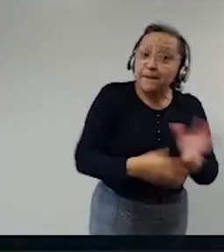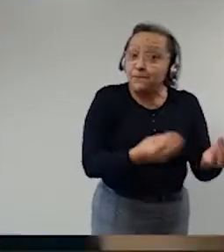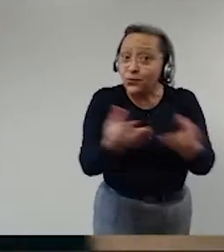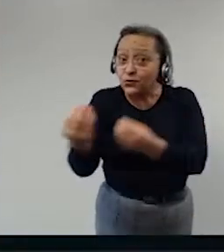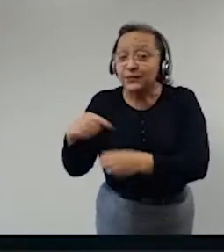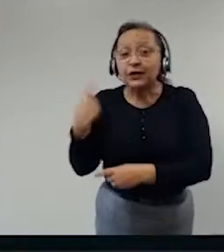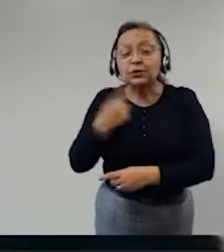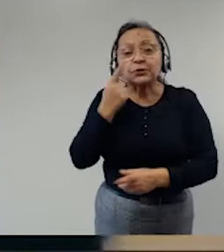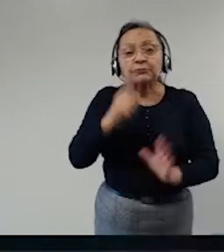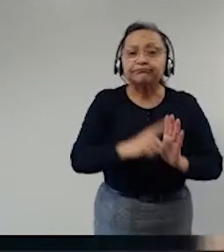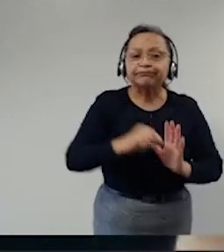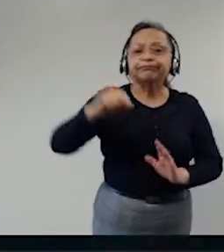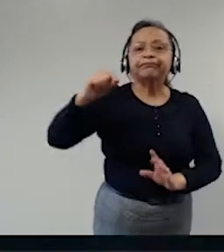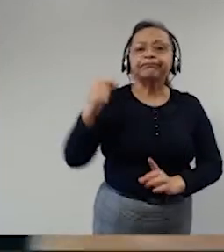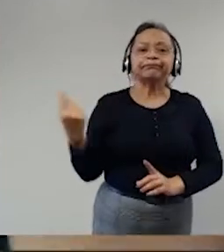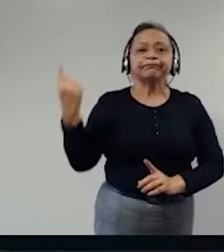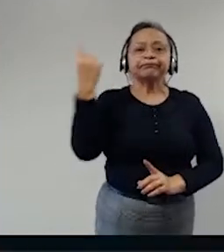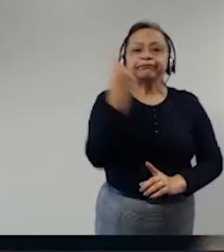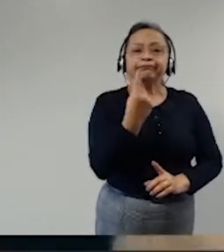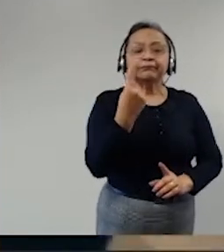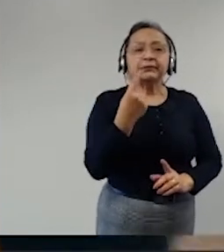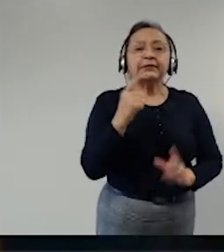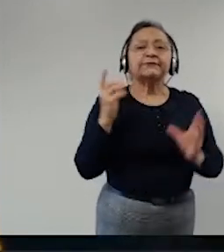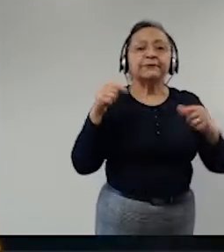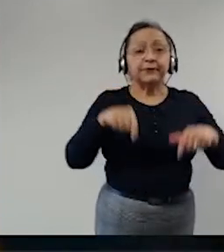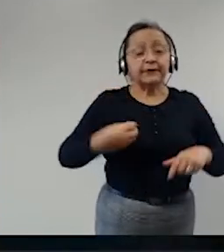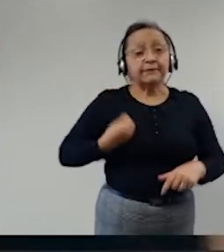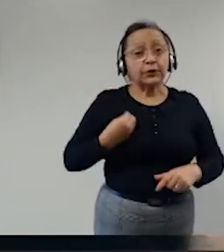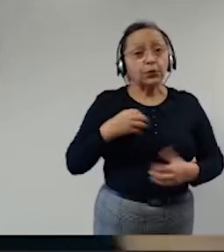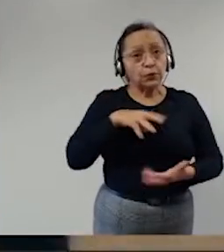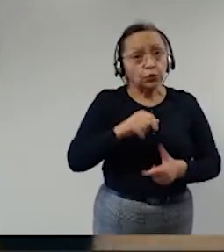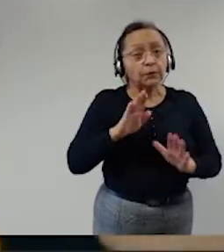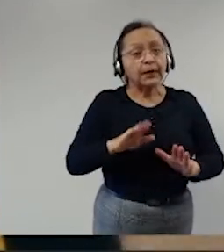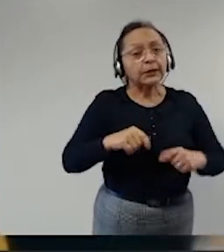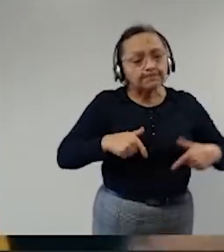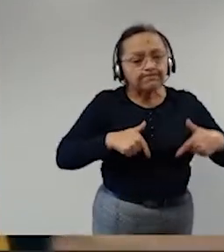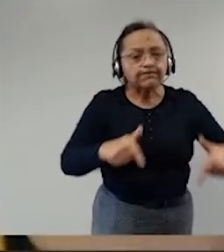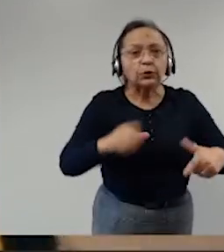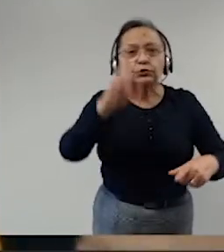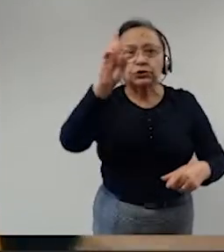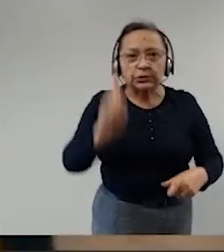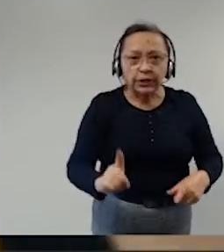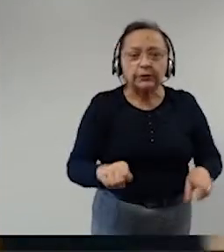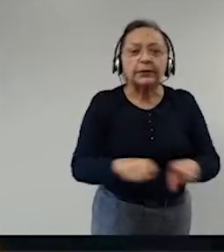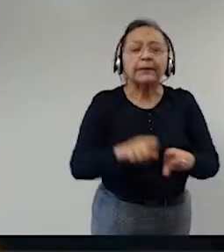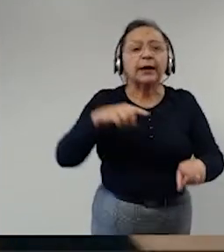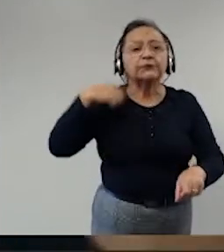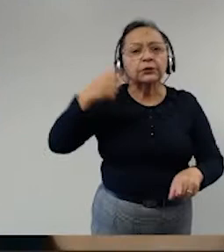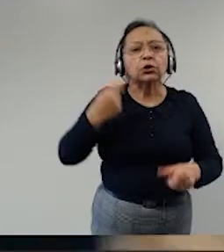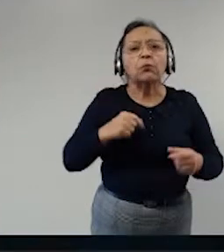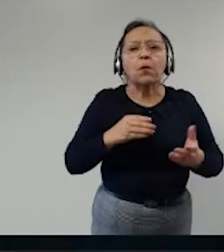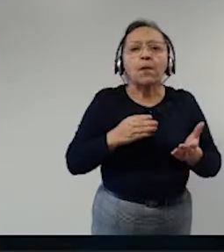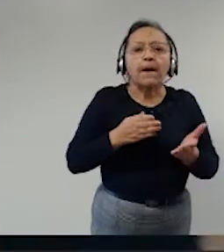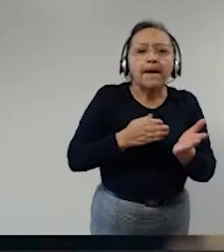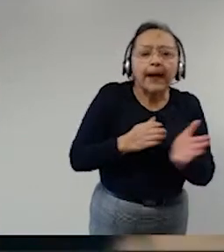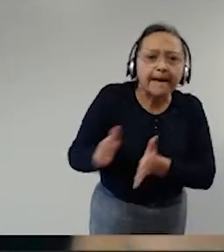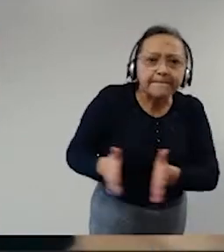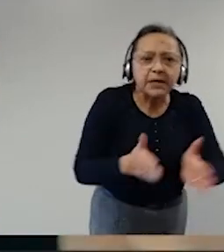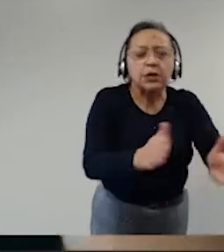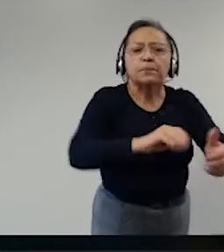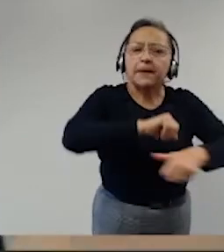que a gente se destaque, se coloque no mundo, mas que a gente encare o direito e a advocacia como uma ferramenta de mudança,